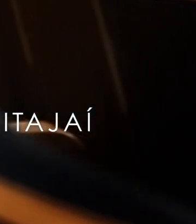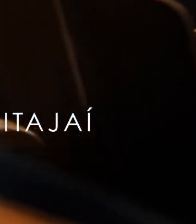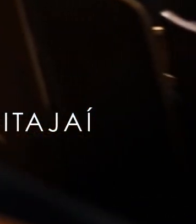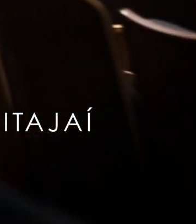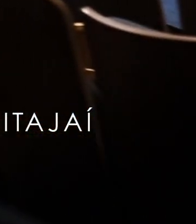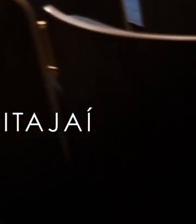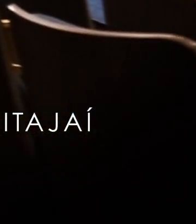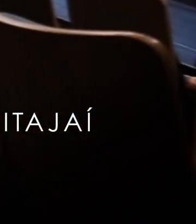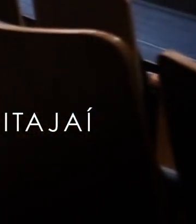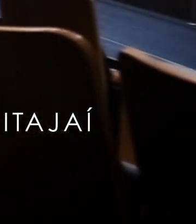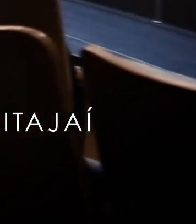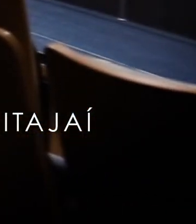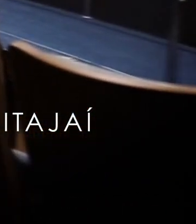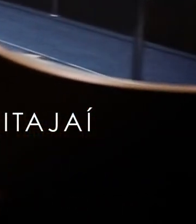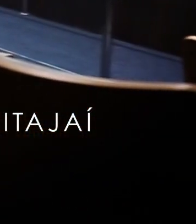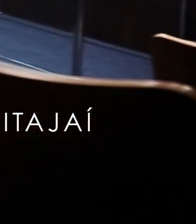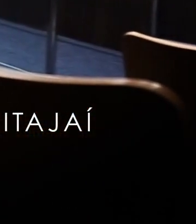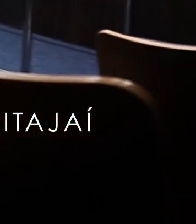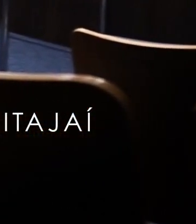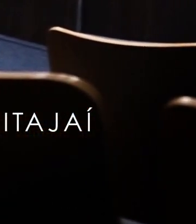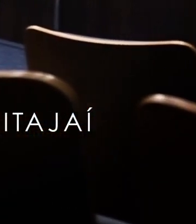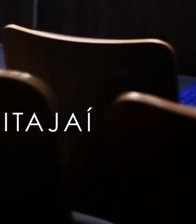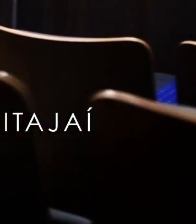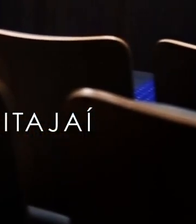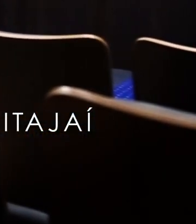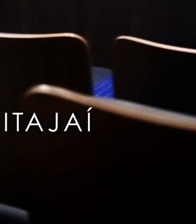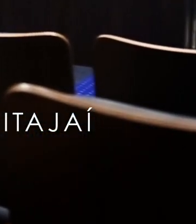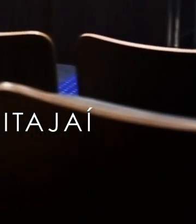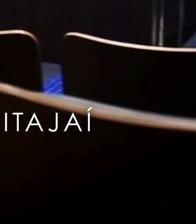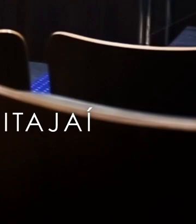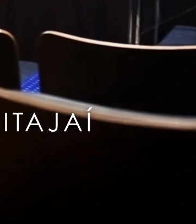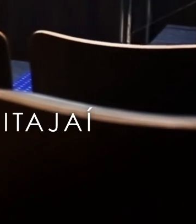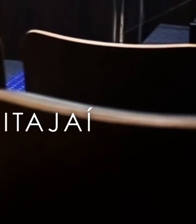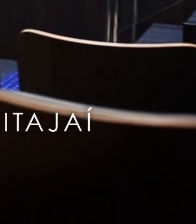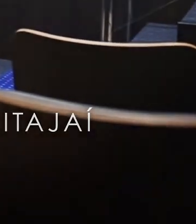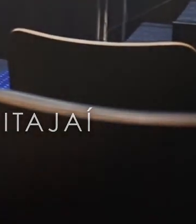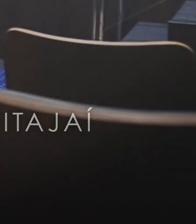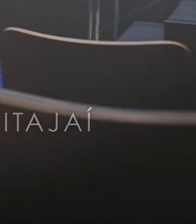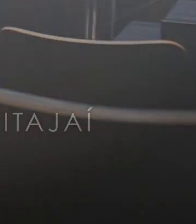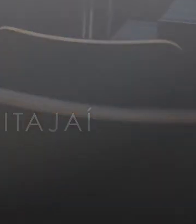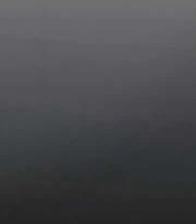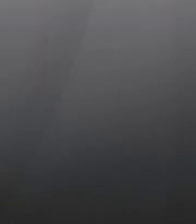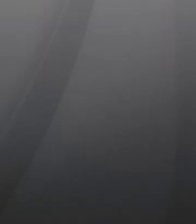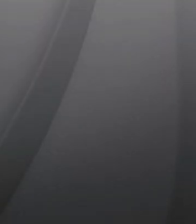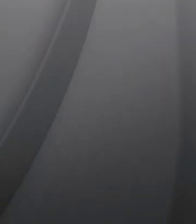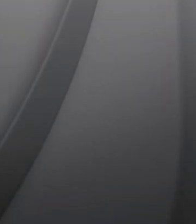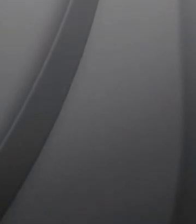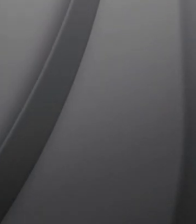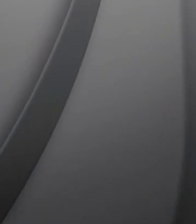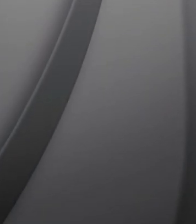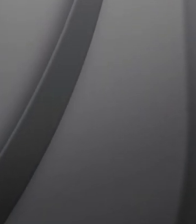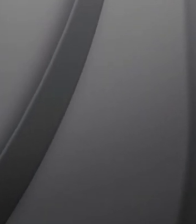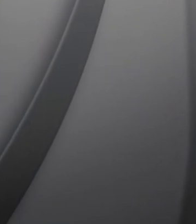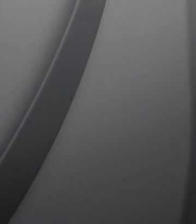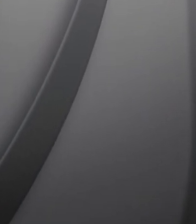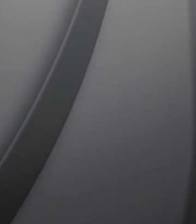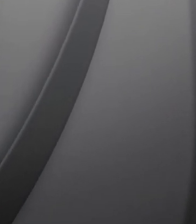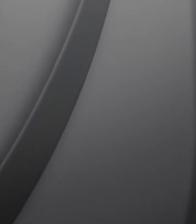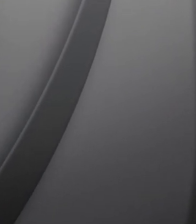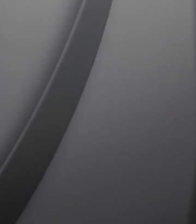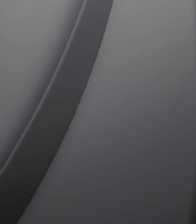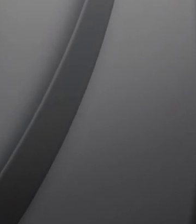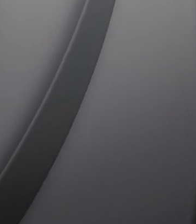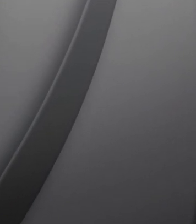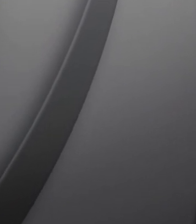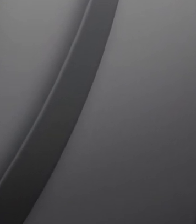mais Fique por dentro do que acontece na Câmara de Vereadores de Itajaí inscreva-se no